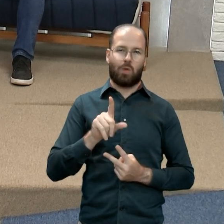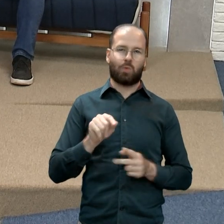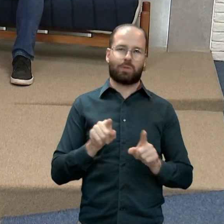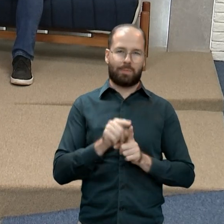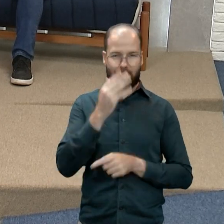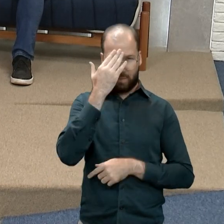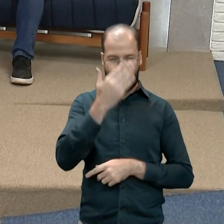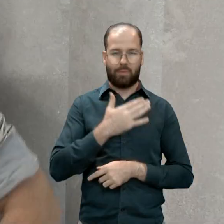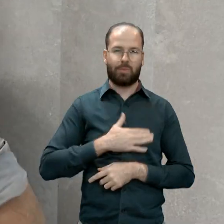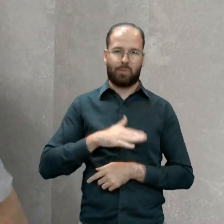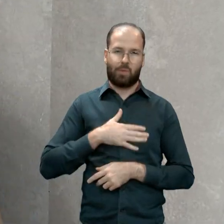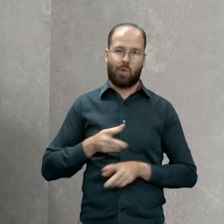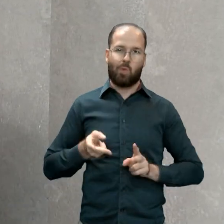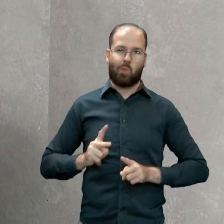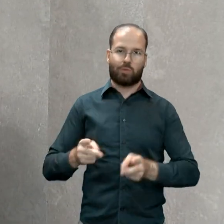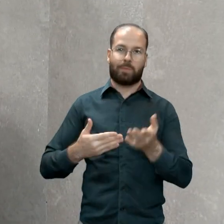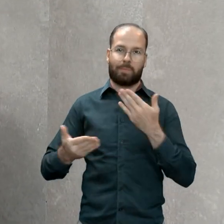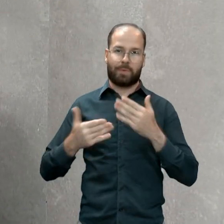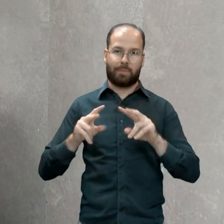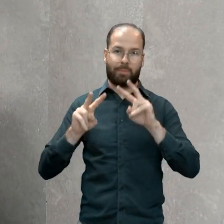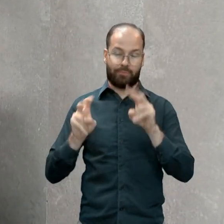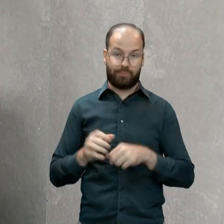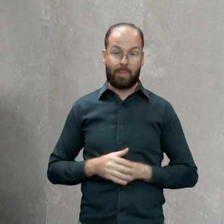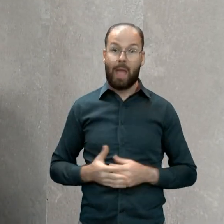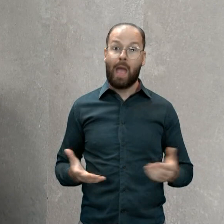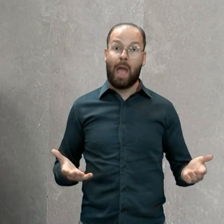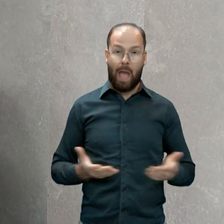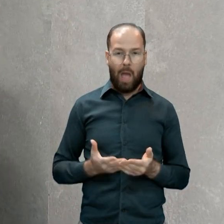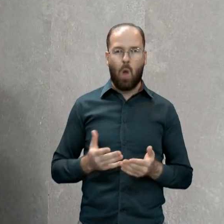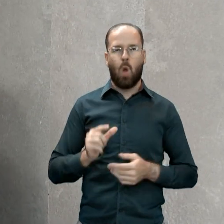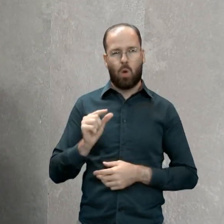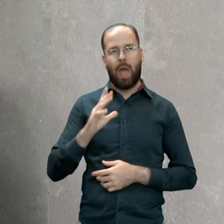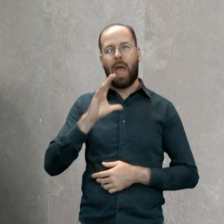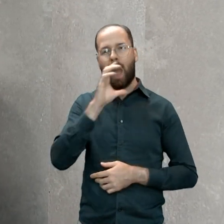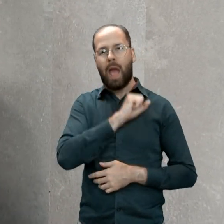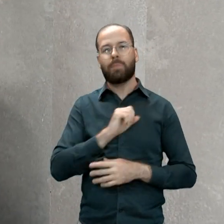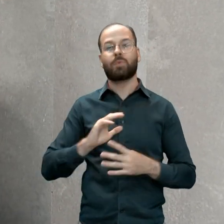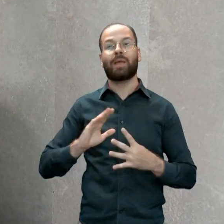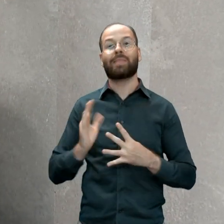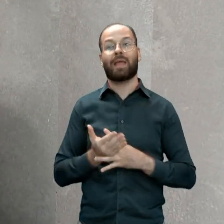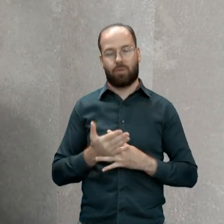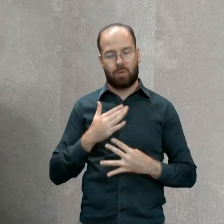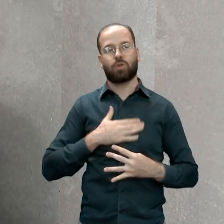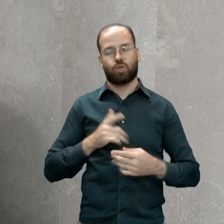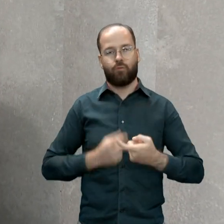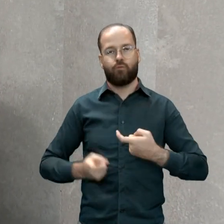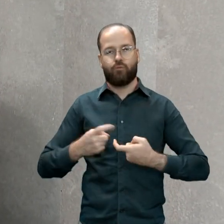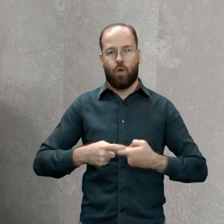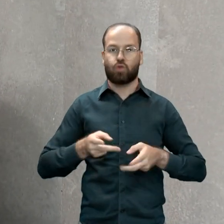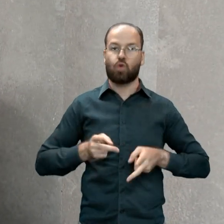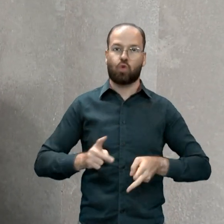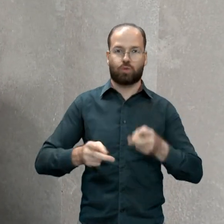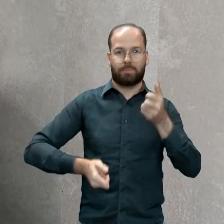nosso bate-papo. Porque agora, pessoal, a gente vai para um rápido intervalo. Daqui a pouquinho a gente volta trazendo muito mais para você.